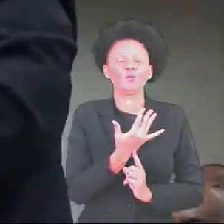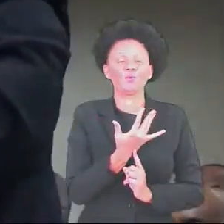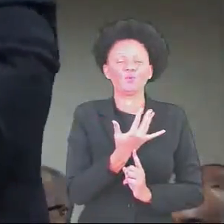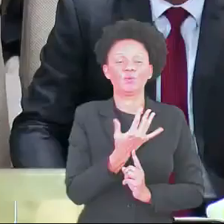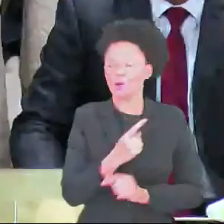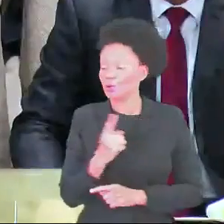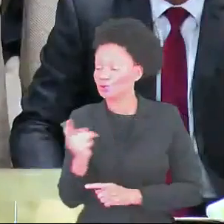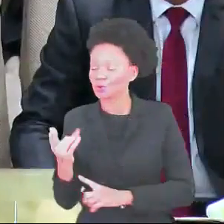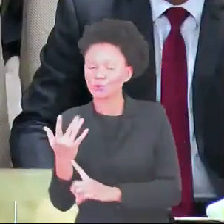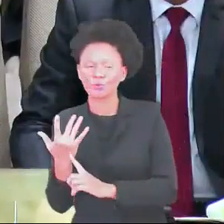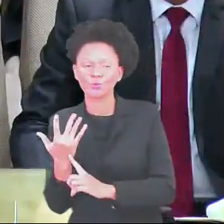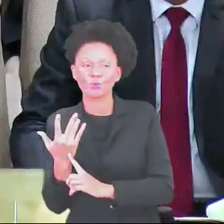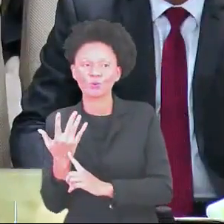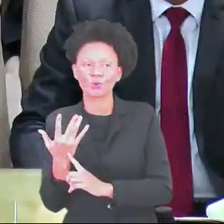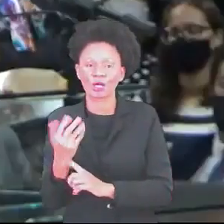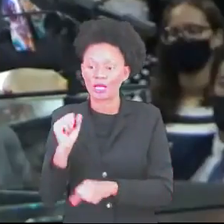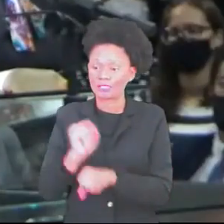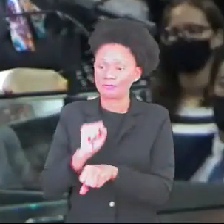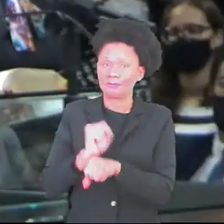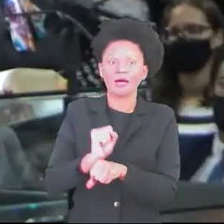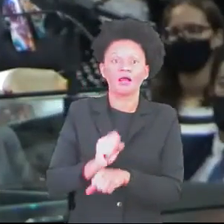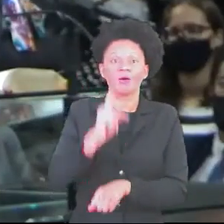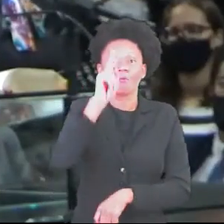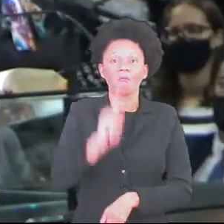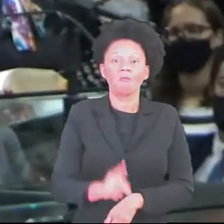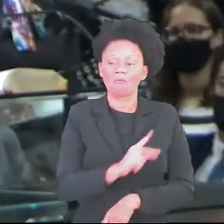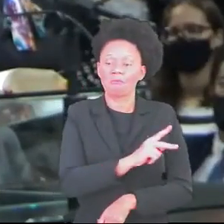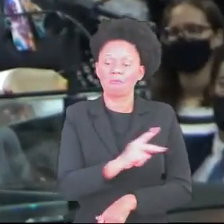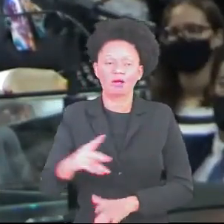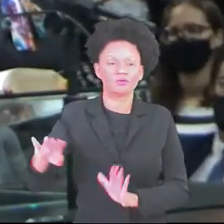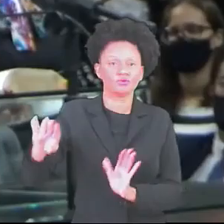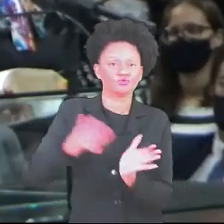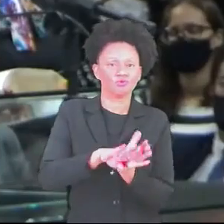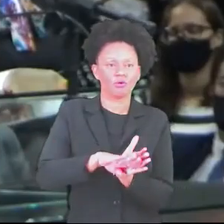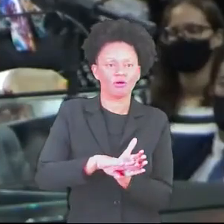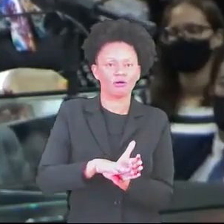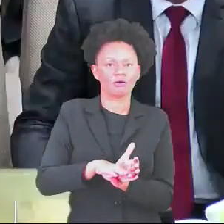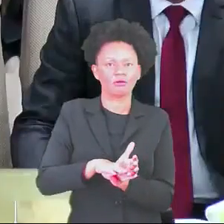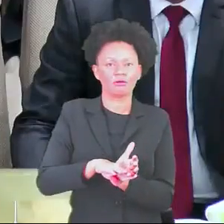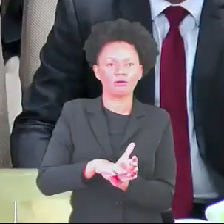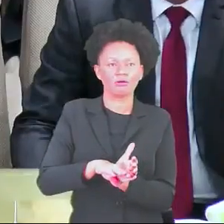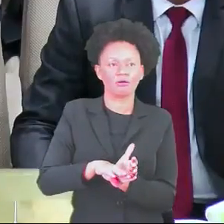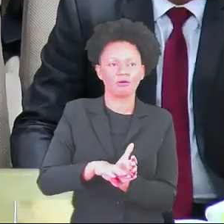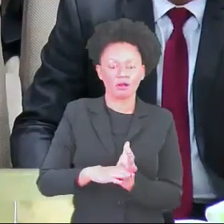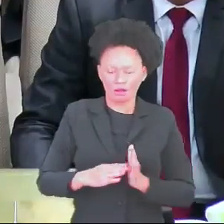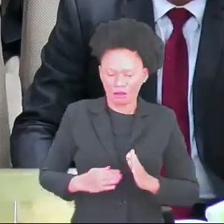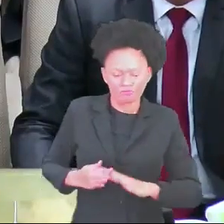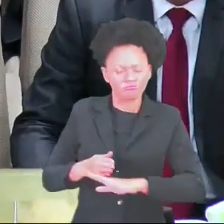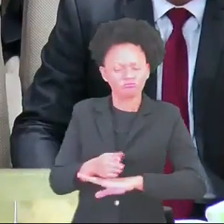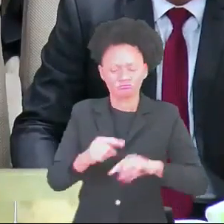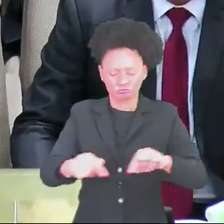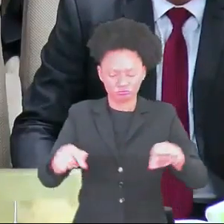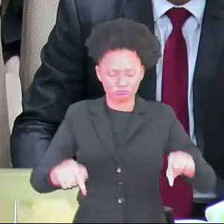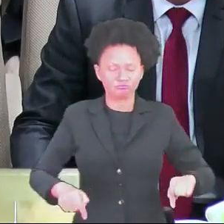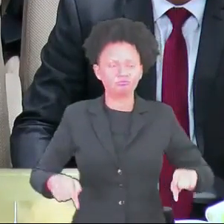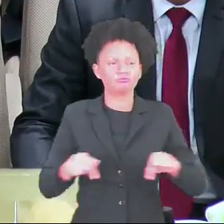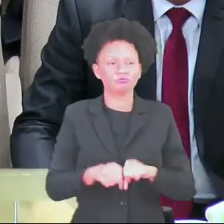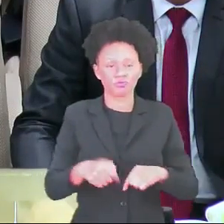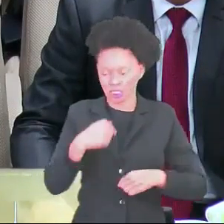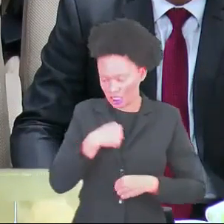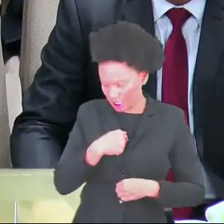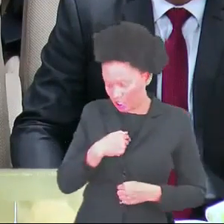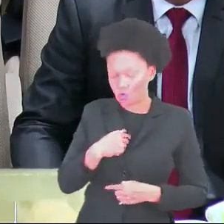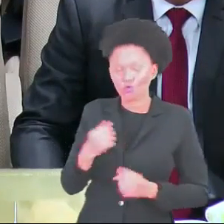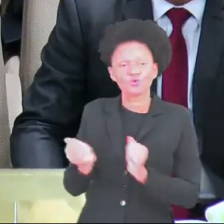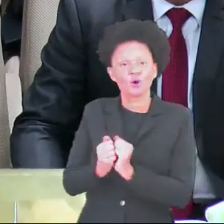freira com a vela, esperando o padre chegar. Entramos naquela sala, eu, papai e